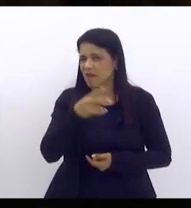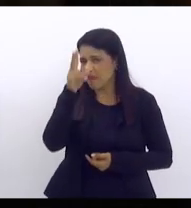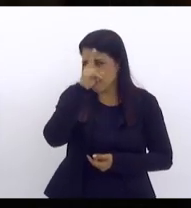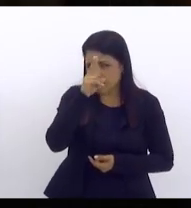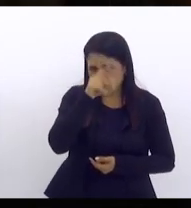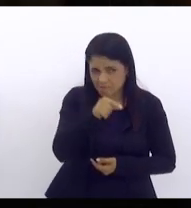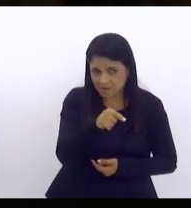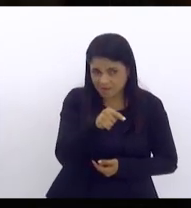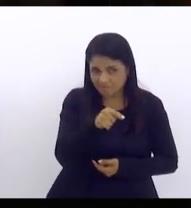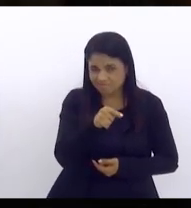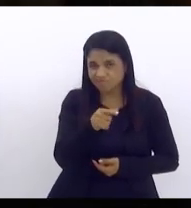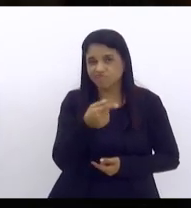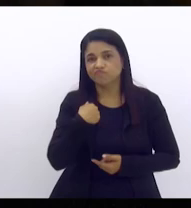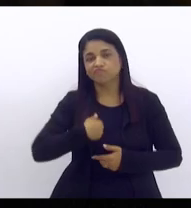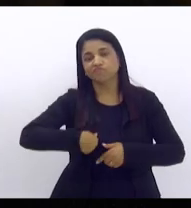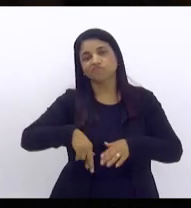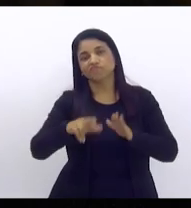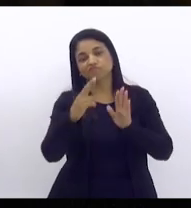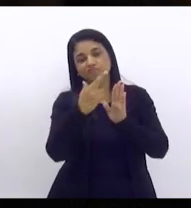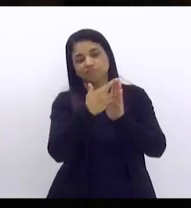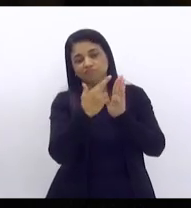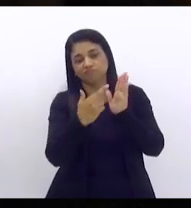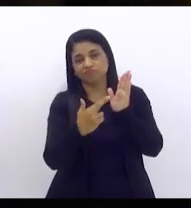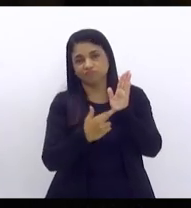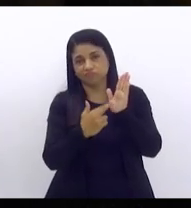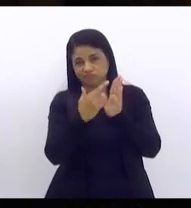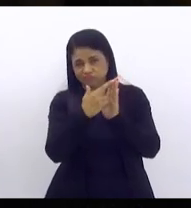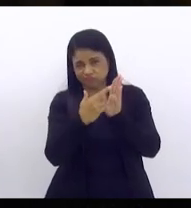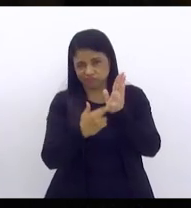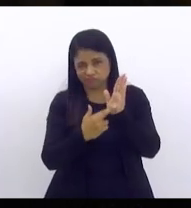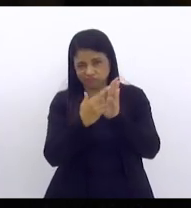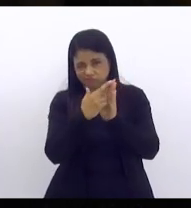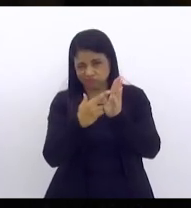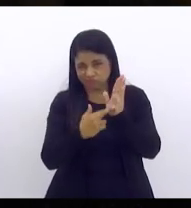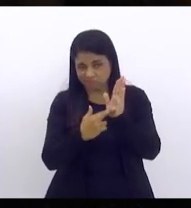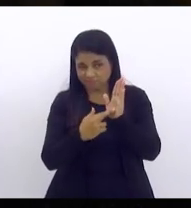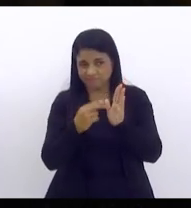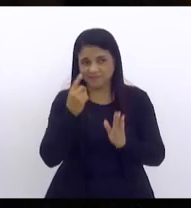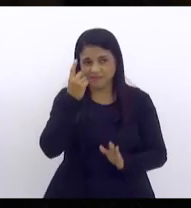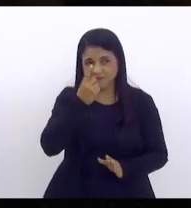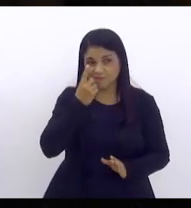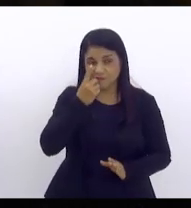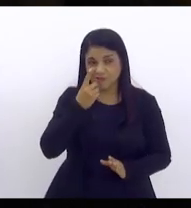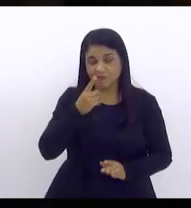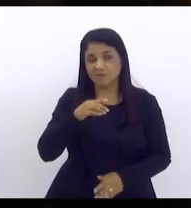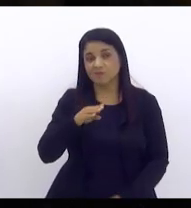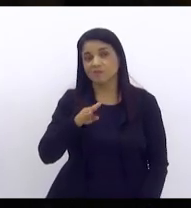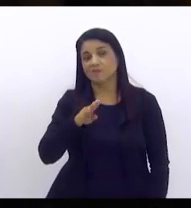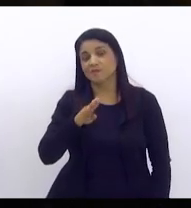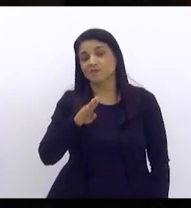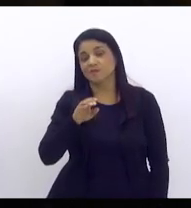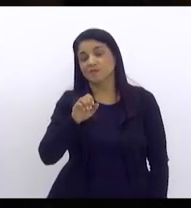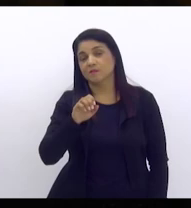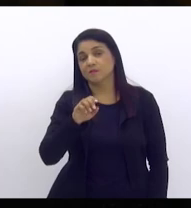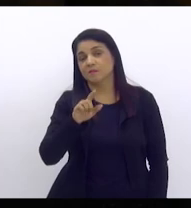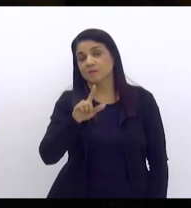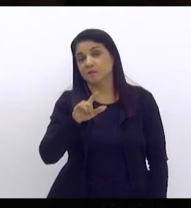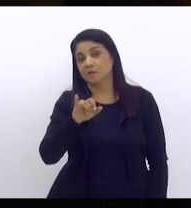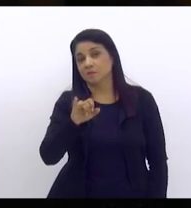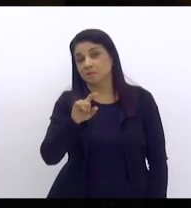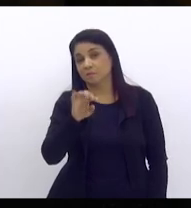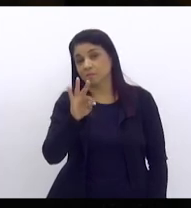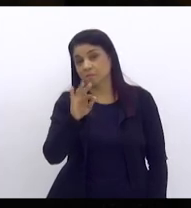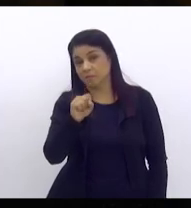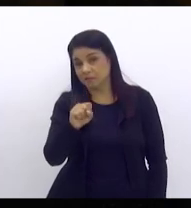quando nós regulamentamos, deputado Amorim, as blitzes, e nós